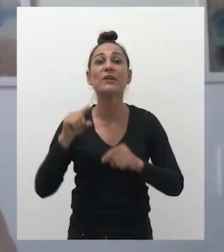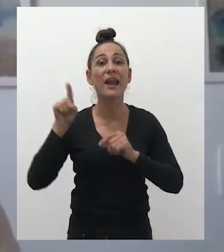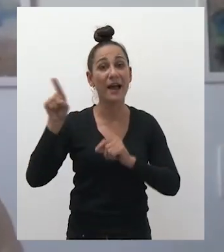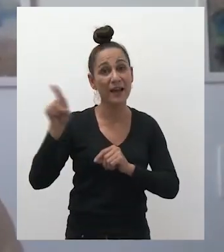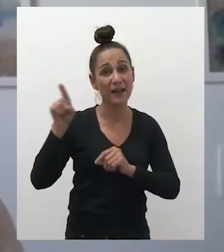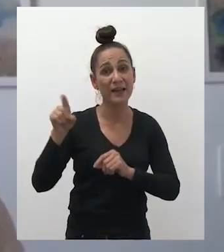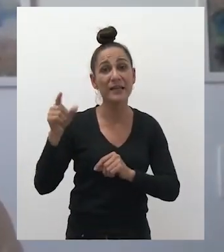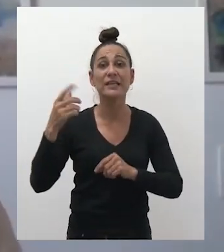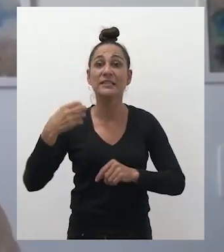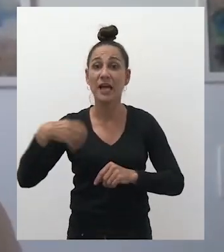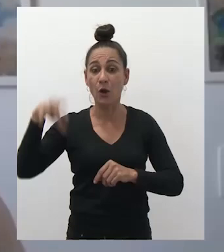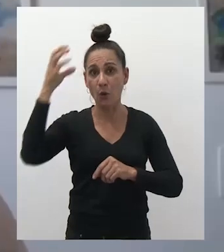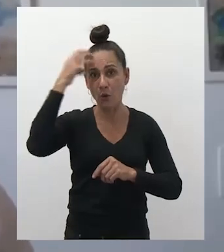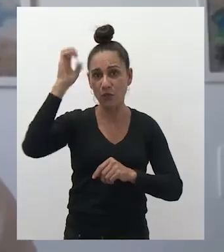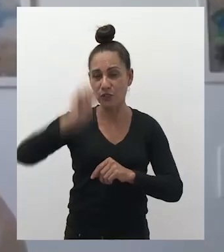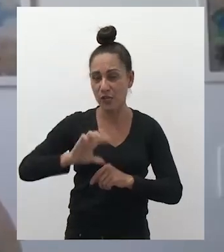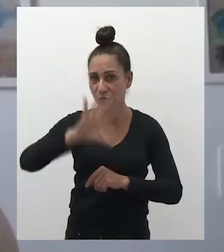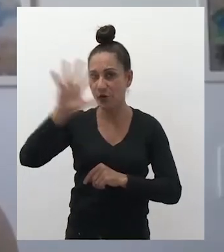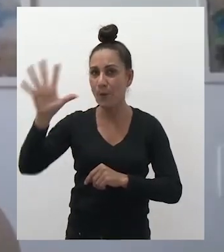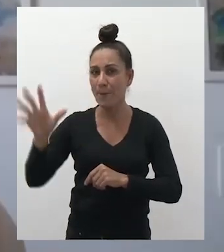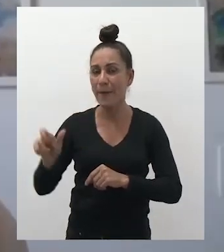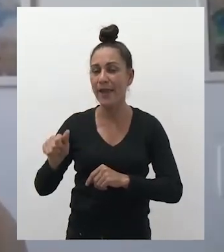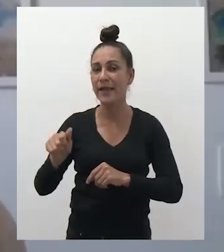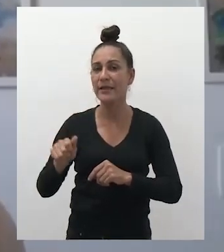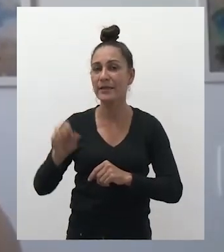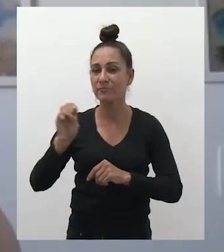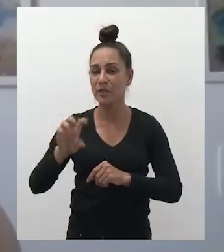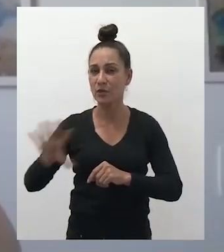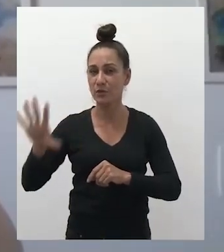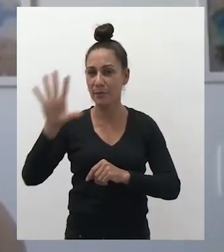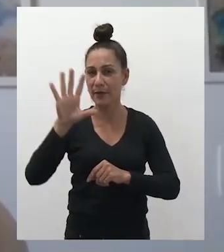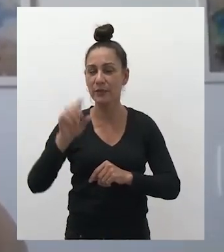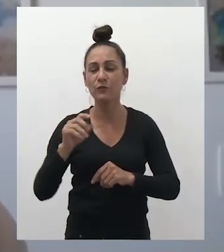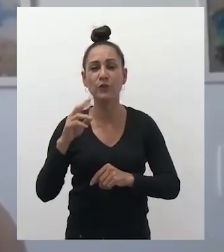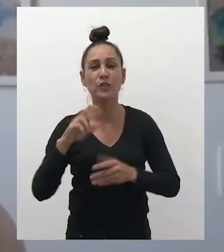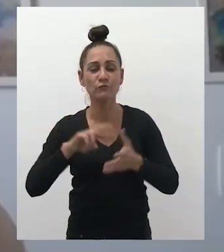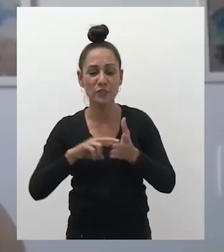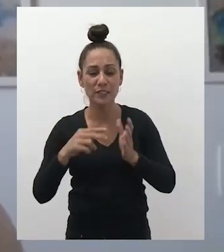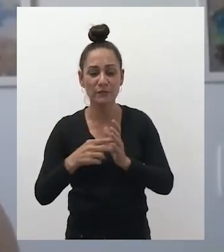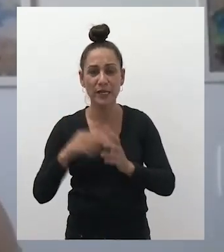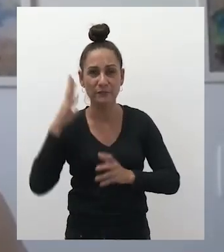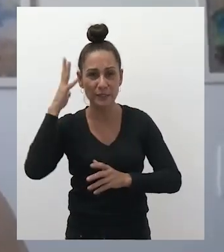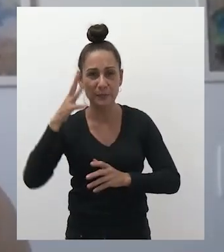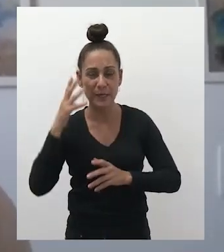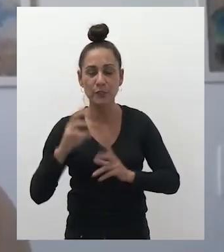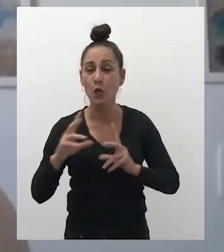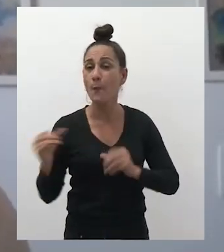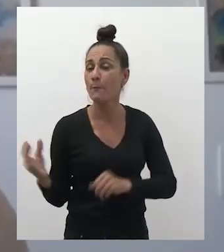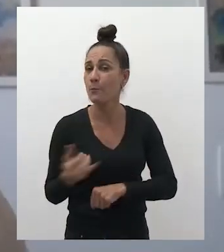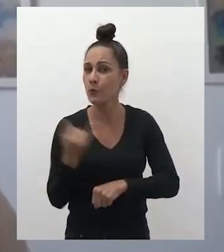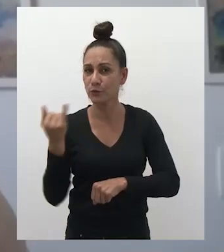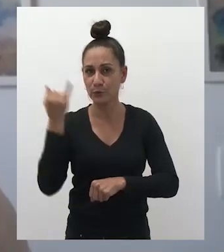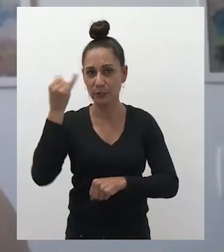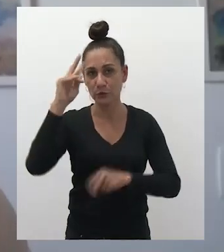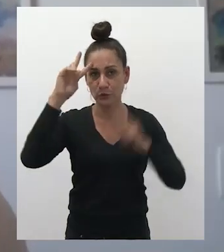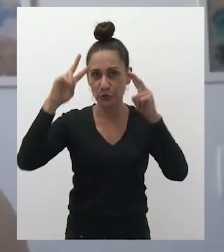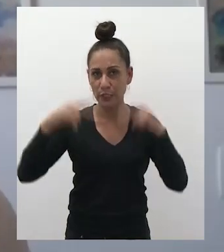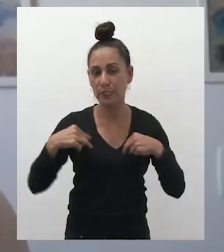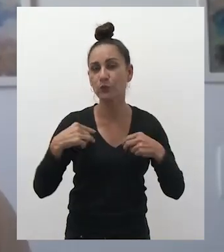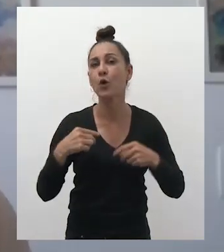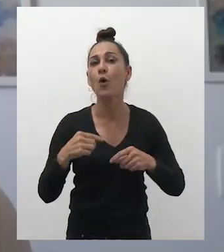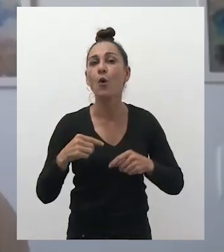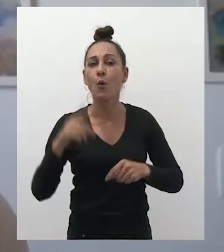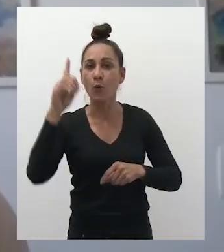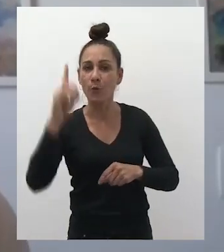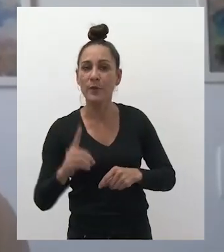Direitos Humanos. Então, assim, foi muito significativa essa palestra, em que ele falou do direito ao desenvolvimento como um direito humano e um direito dos